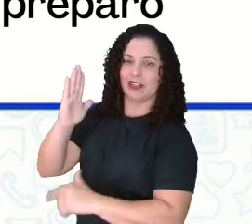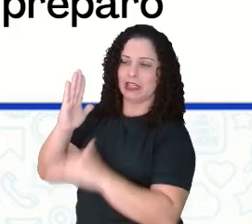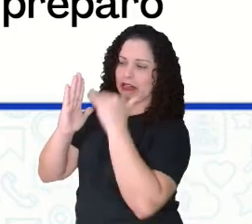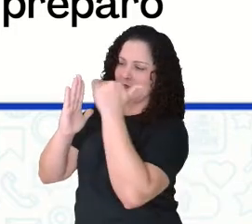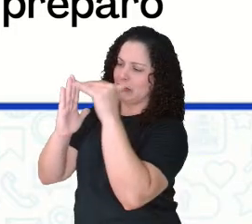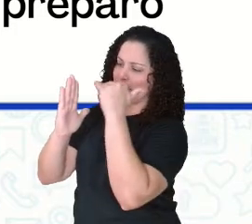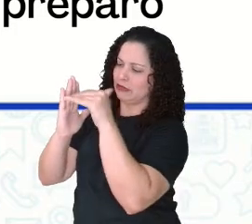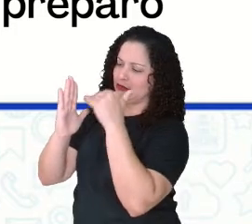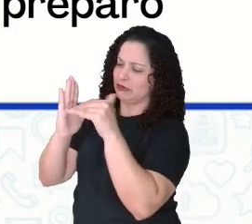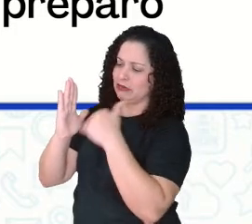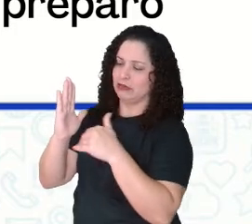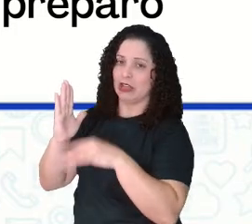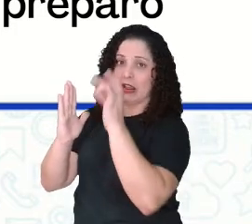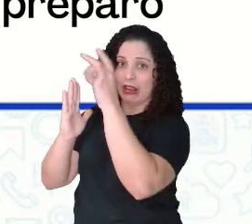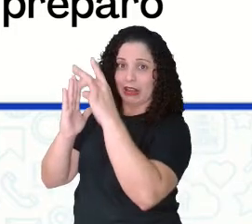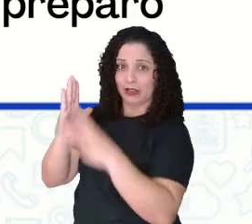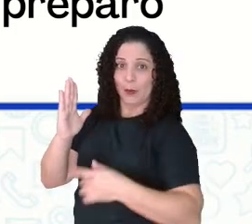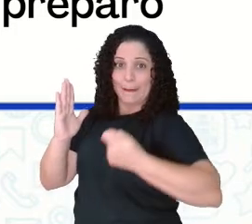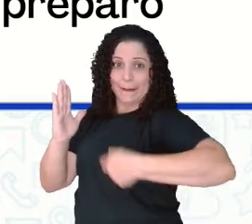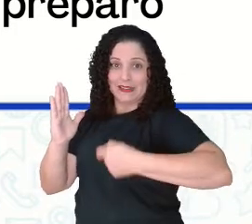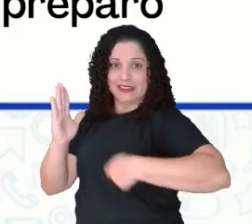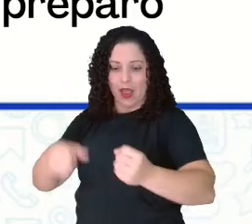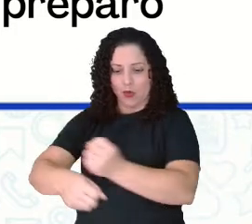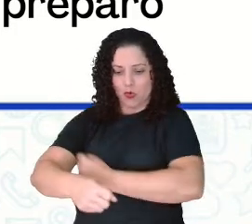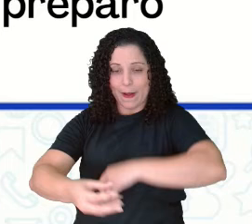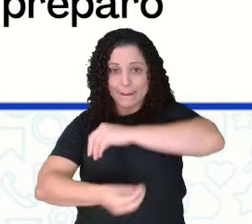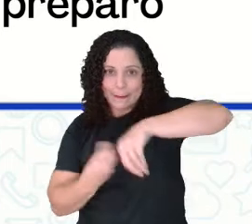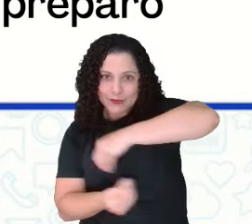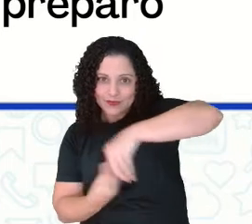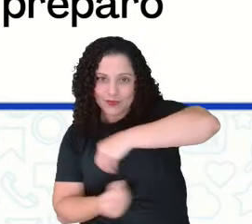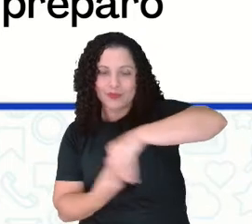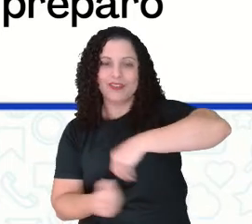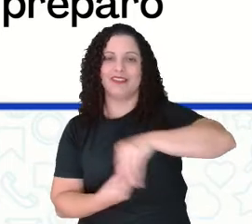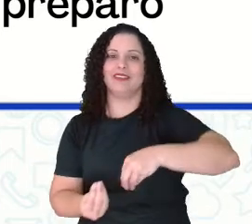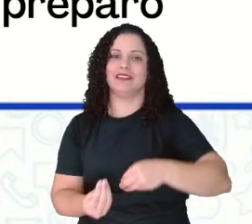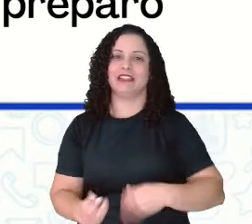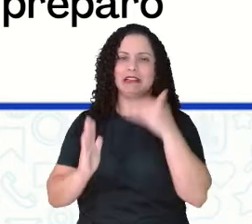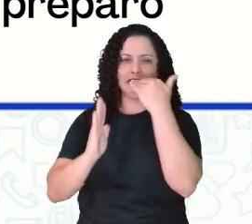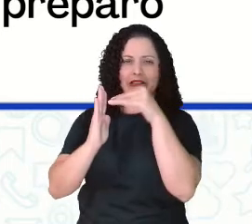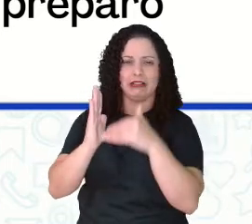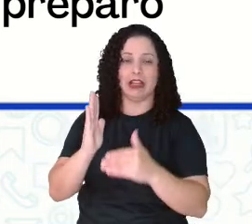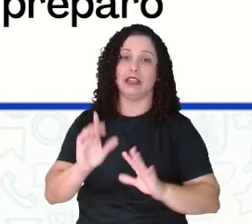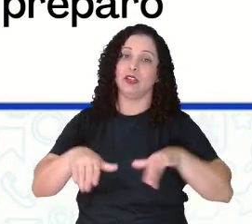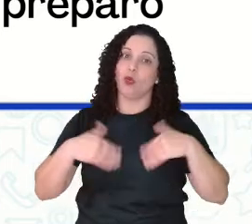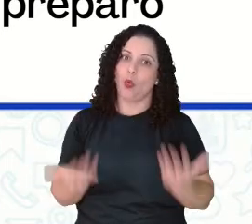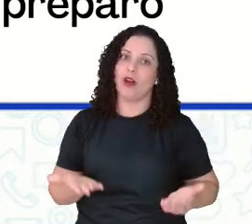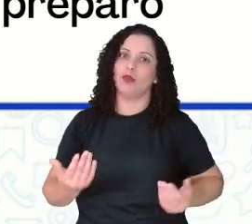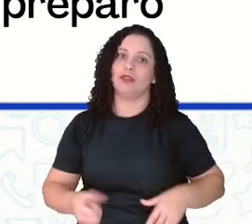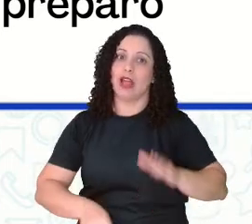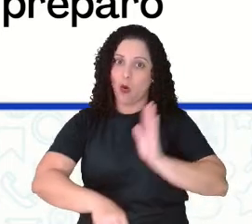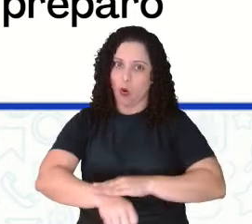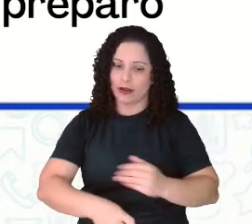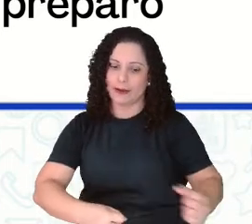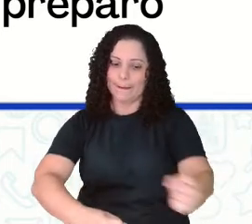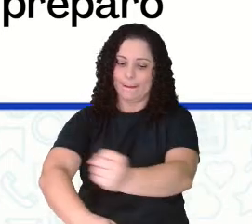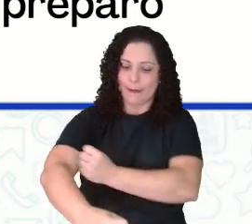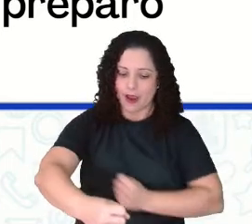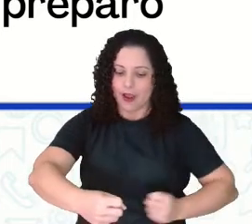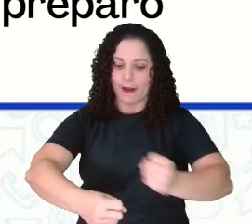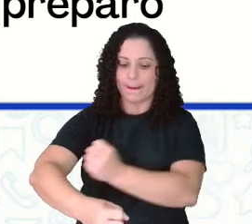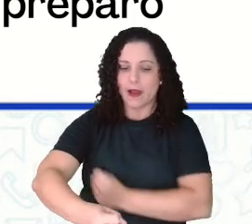essa lista é um texto descritivo, a gente descreve aí os ingredientes. Mas quando a gente vai para o modo de preparo, é um